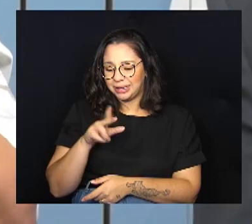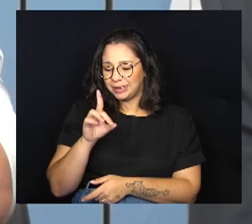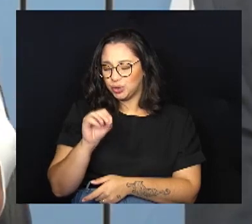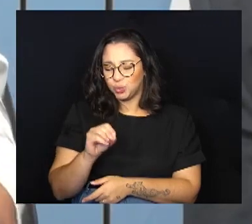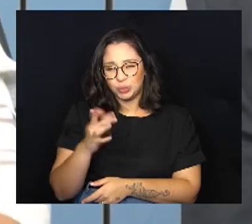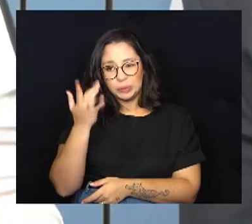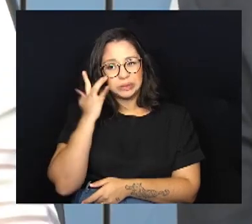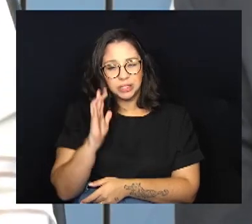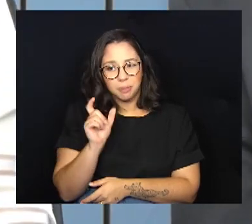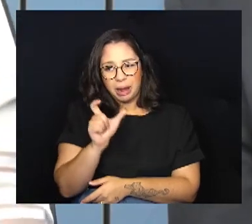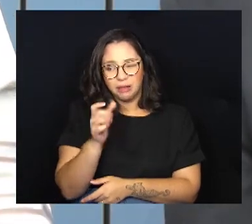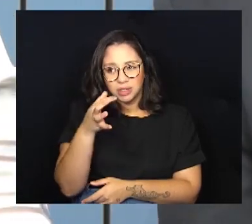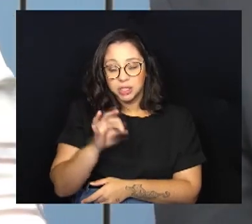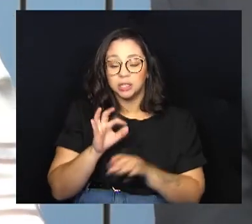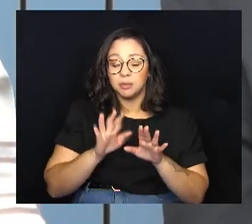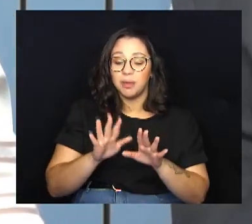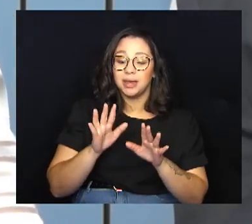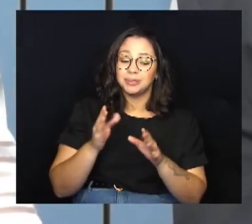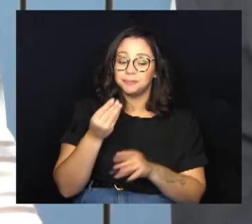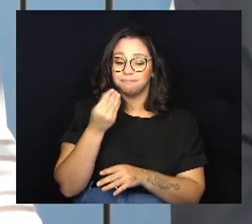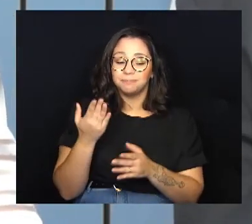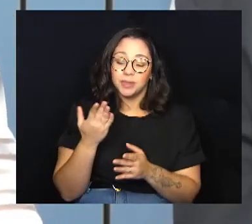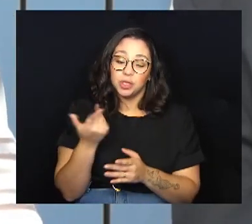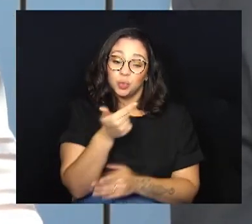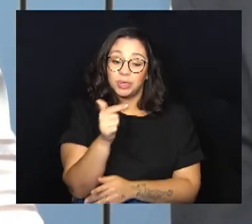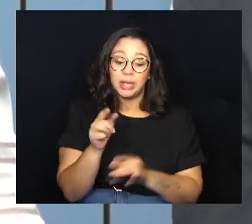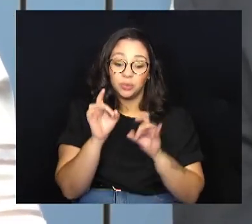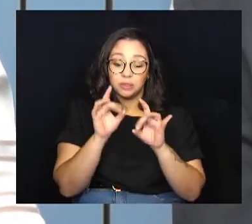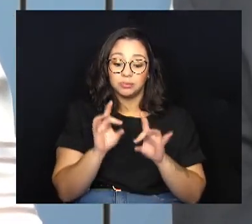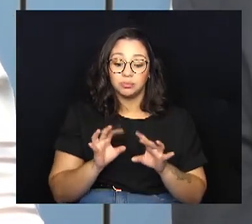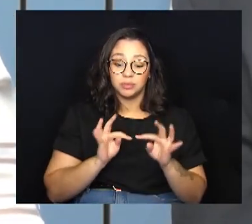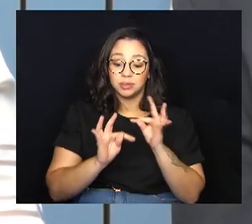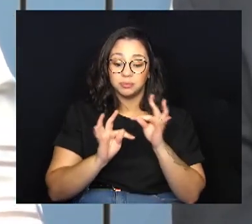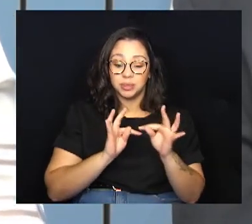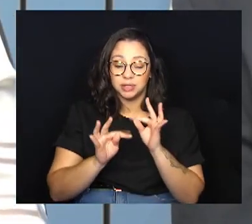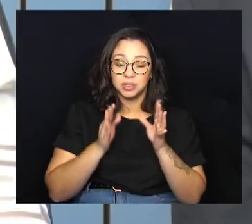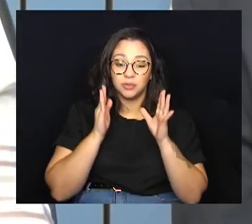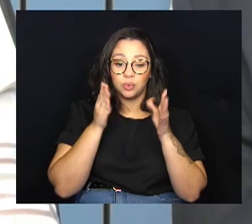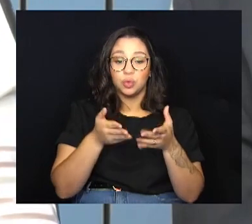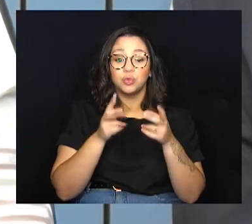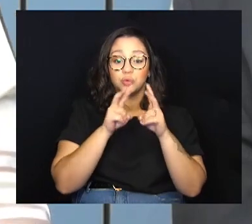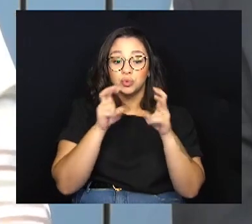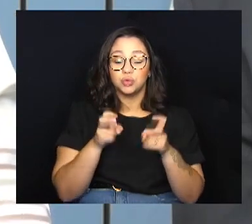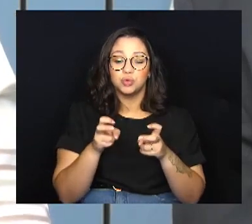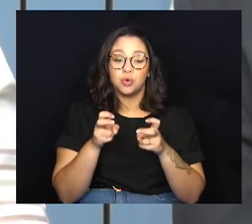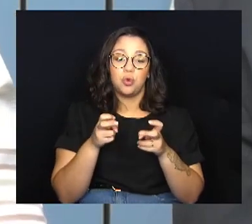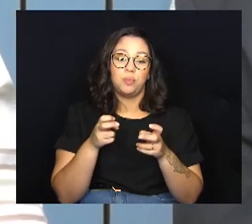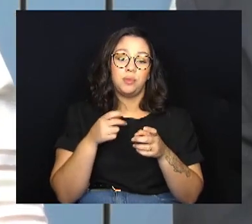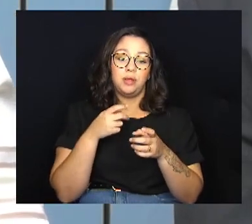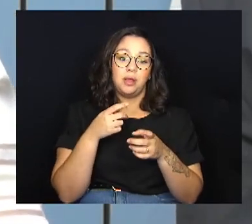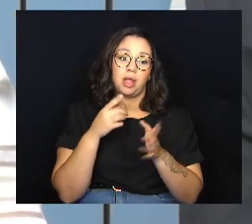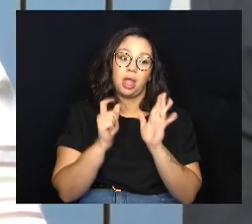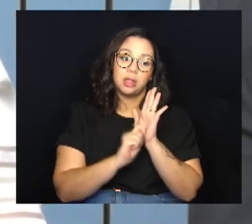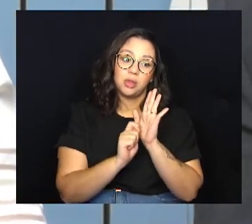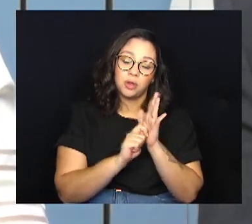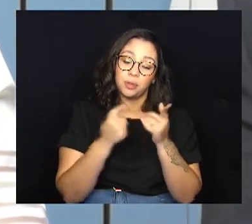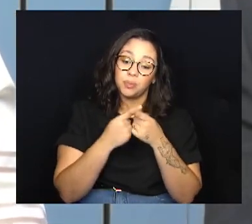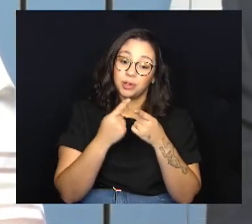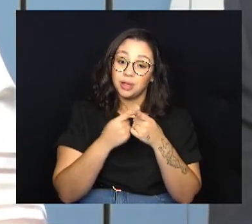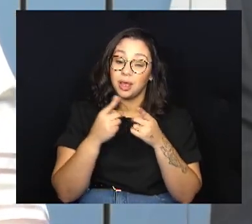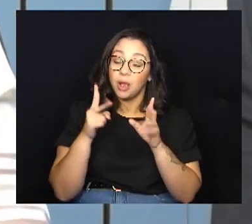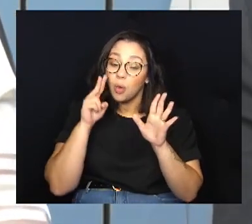aprovada aqui para as atividades do Comem, mas você deve conhecer ainda como Comem, logo vai mudar esse nome, né? Mas, Marilda, qual